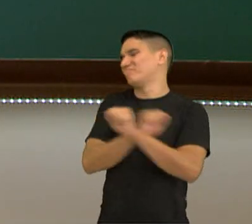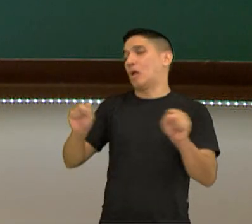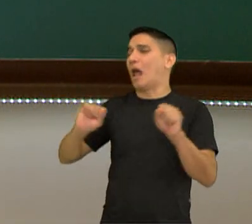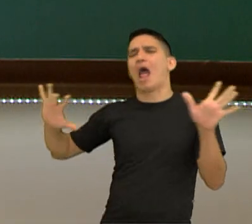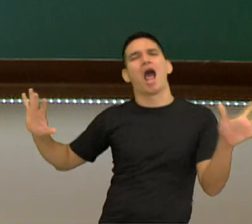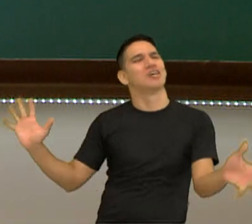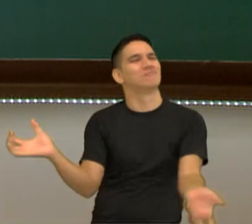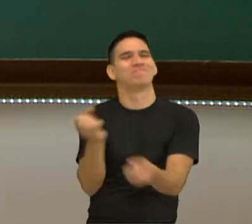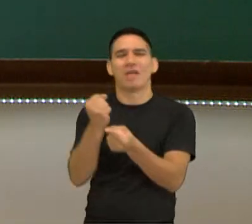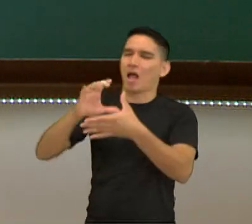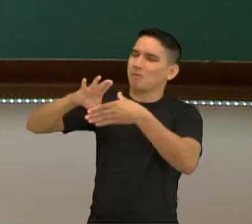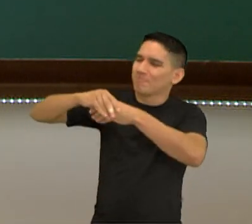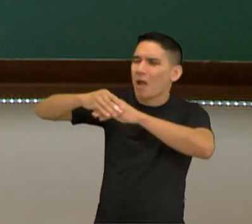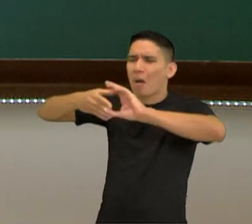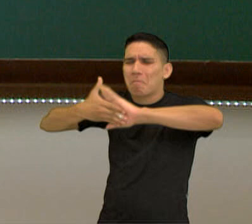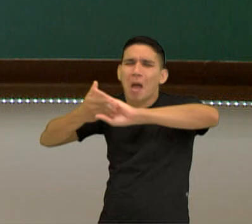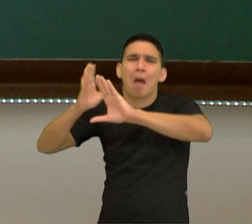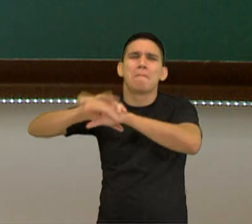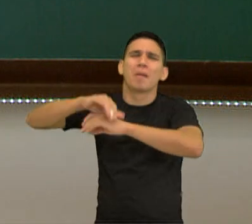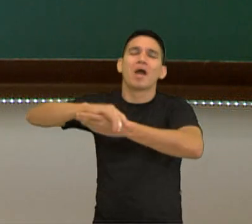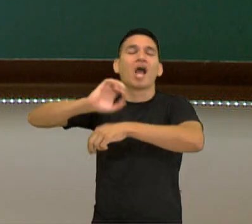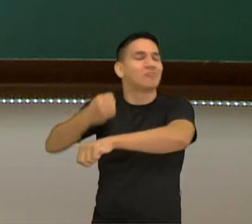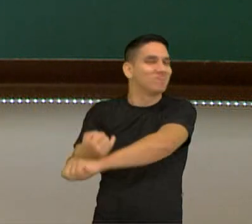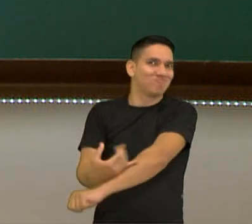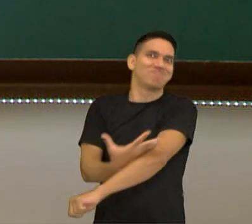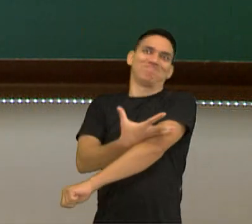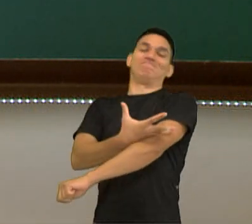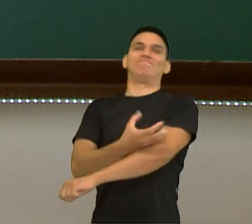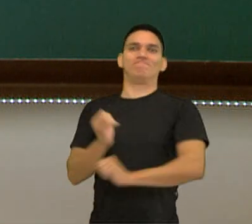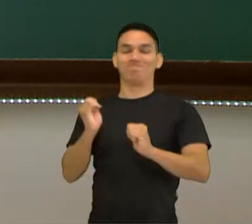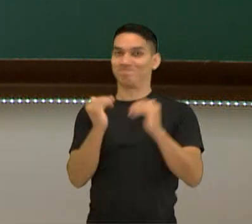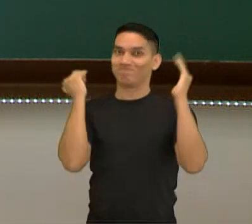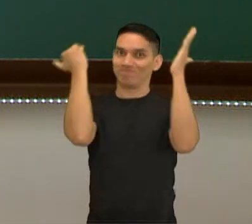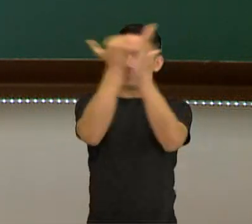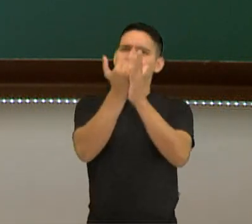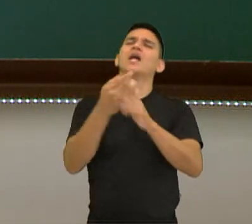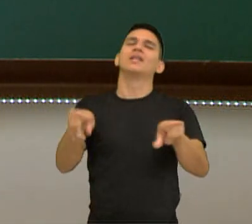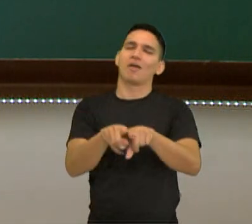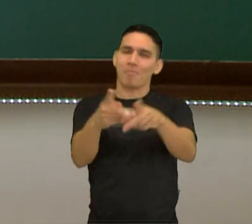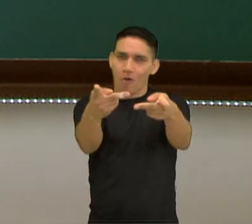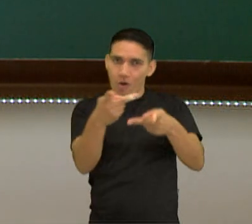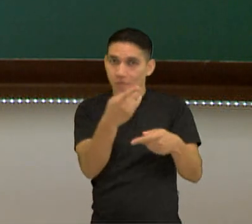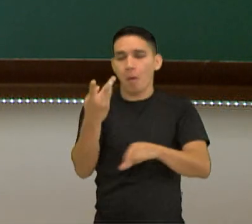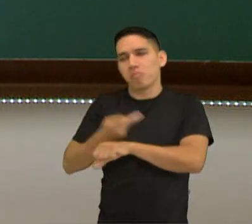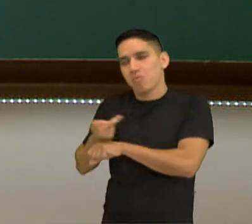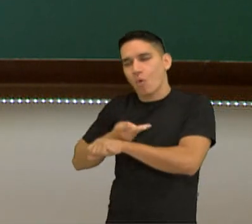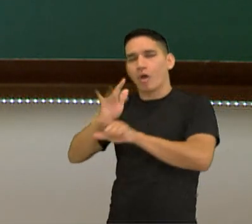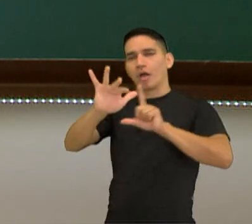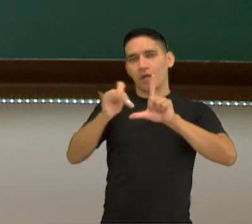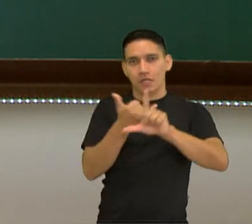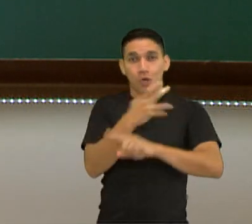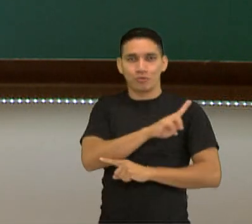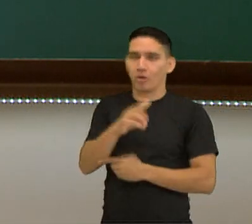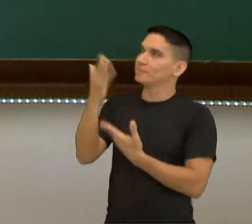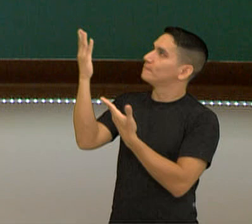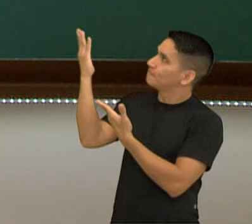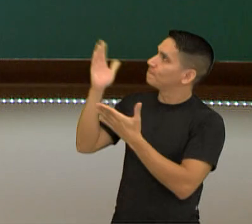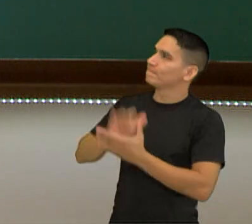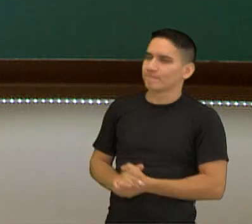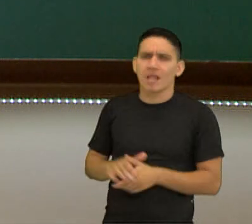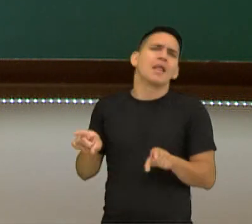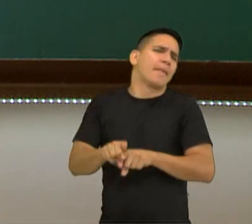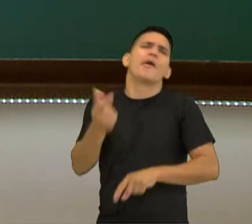toca. Mãos se tocam. É emocionante. Convido vocês a olharem no YouTube também. Marina Abramovic. Fora isso, tem